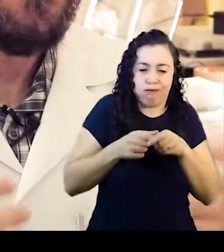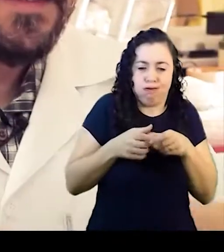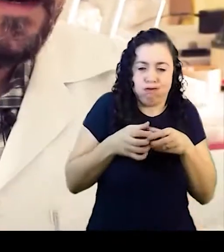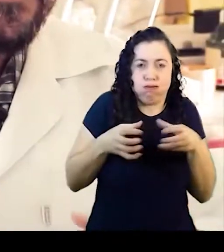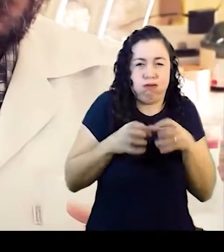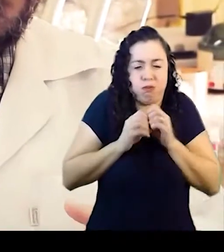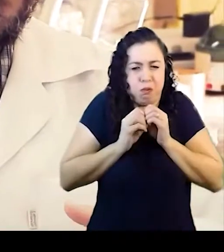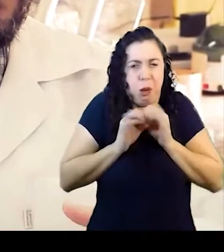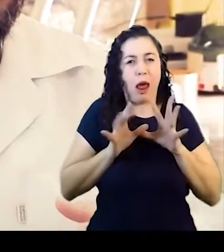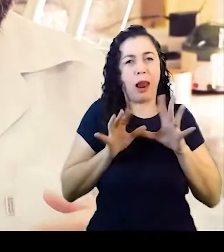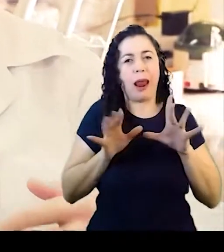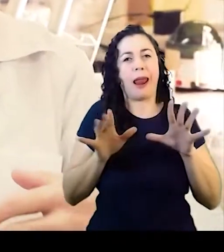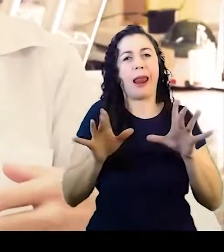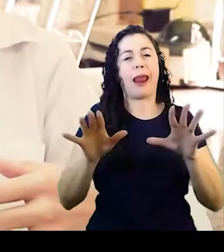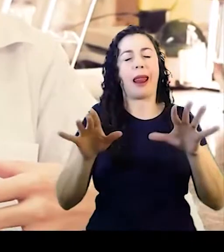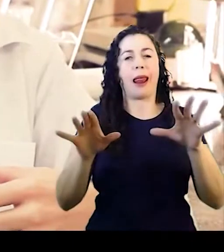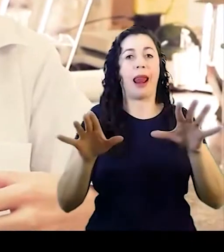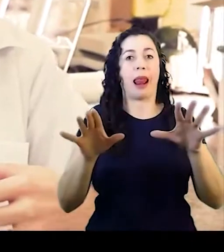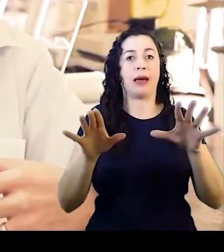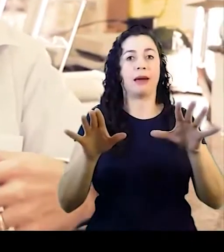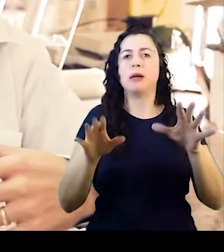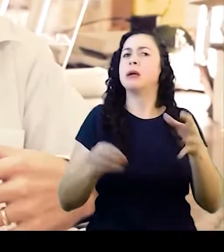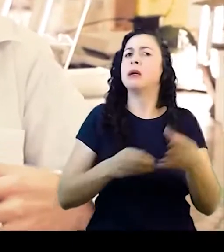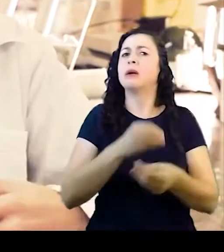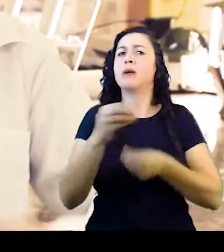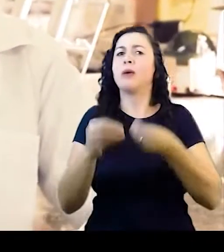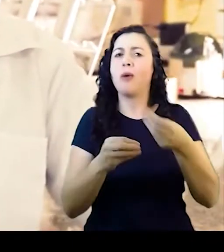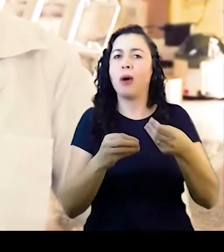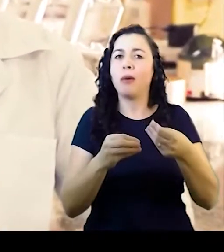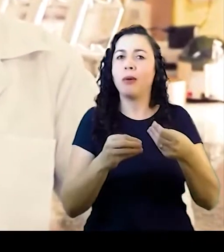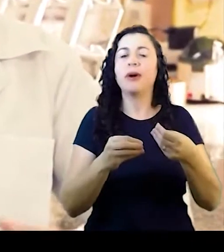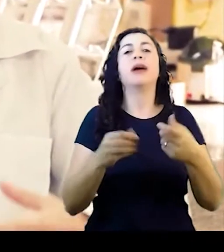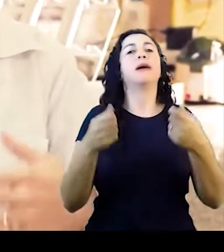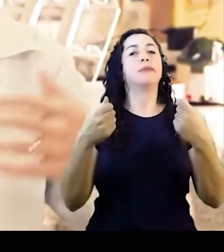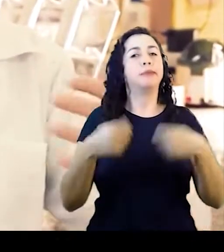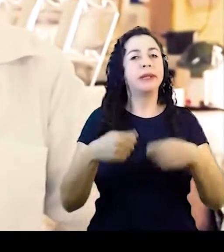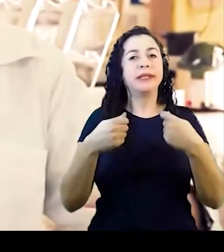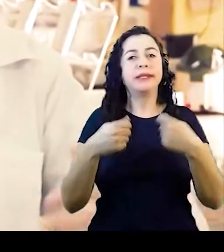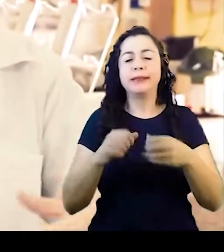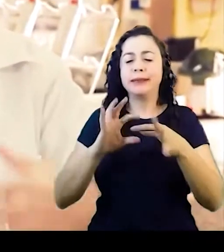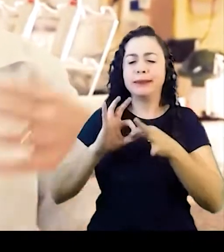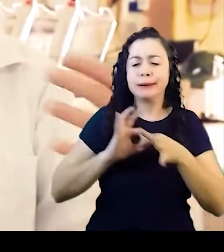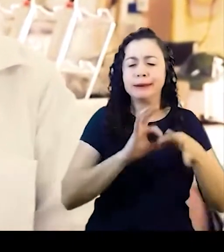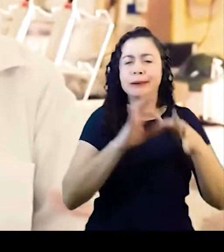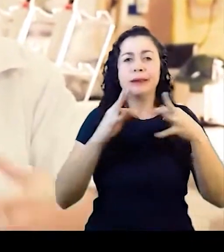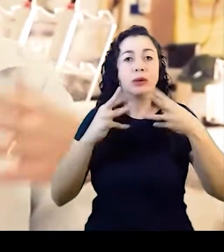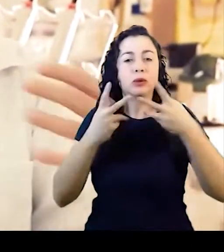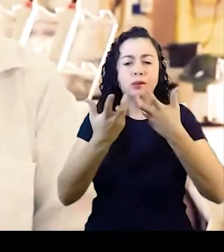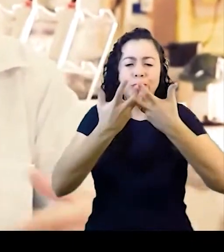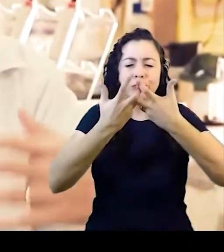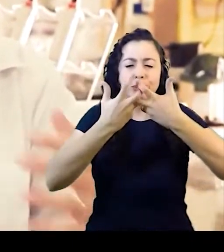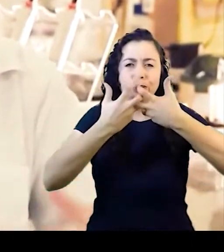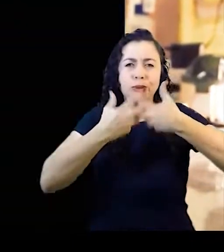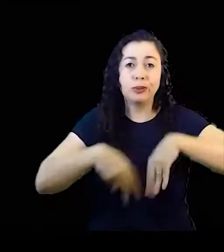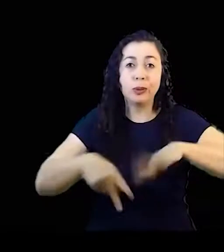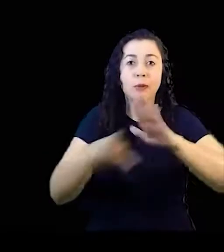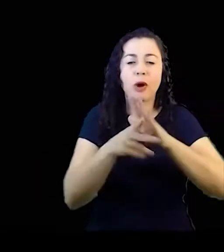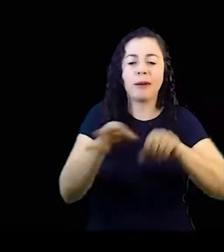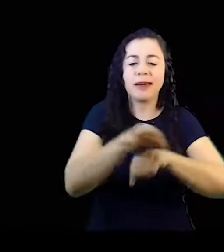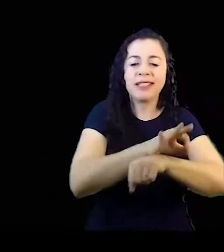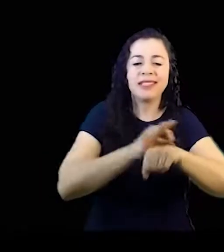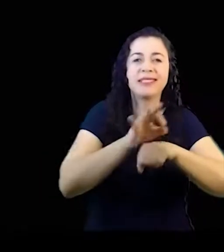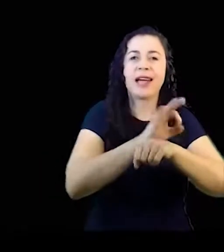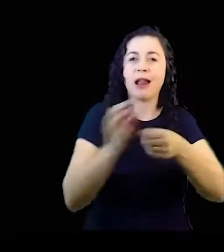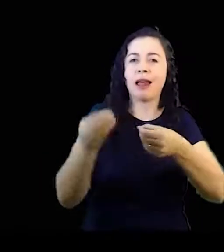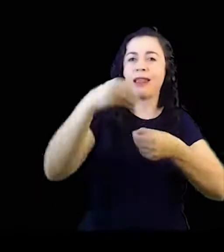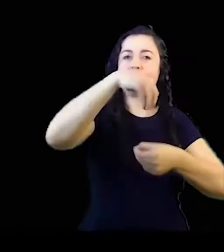se replicar dentro da célula, ele precisa envolver a maquinaria celular para